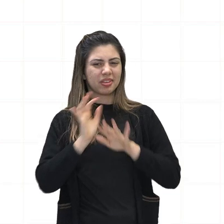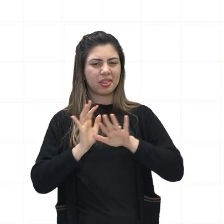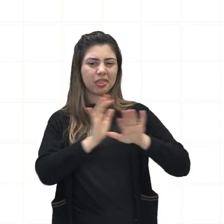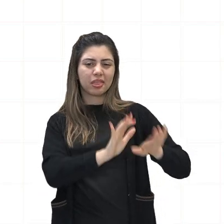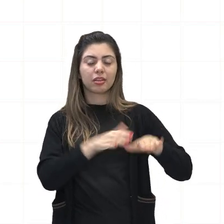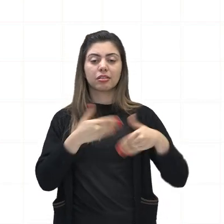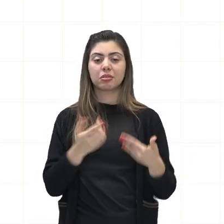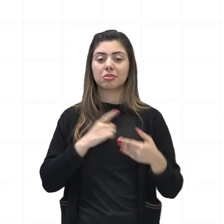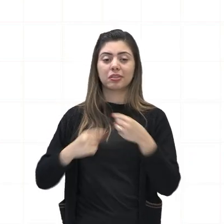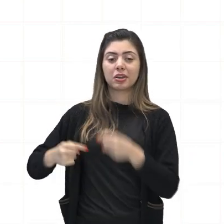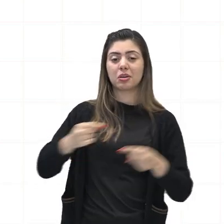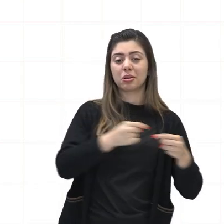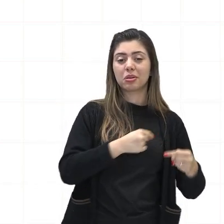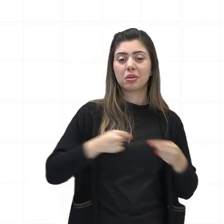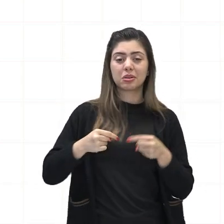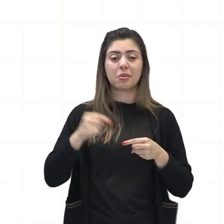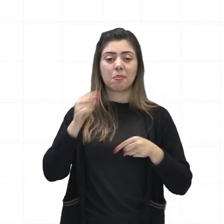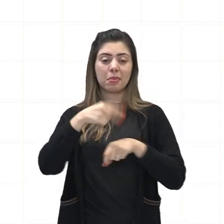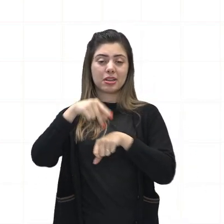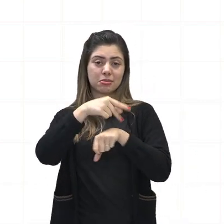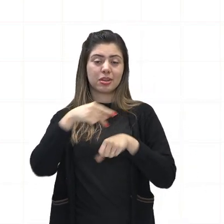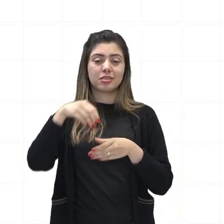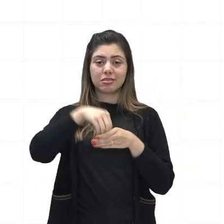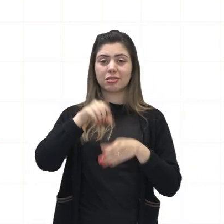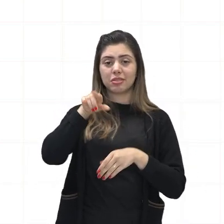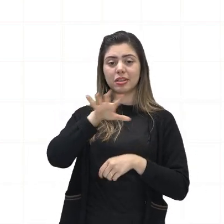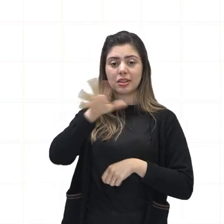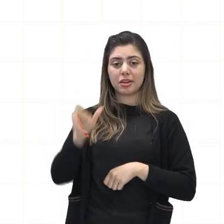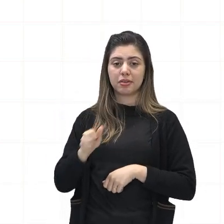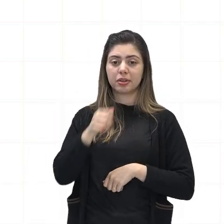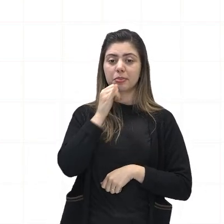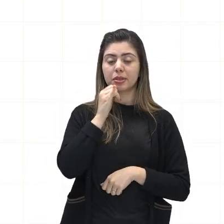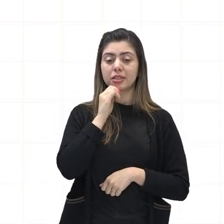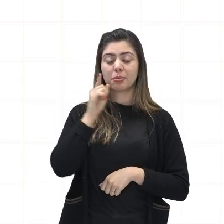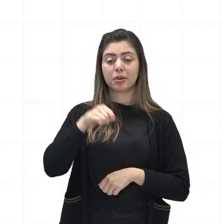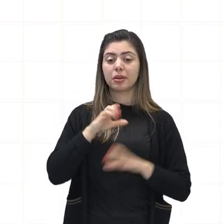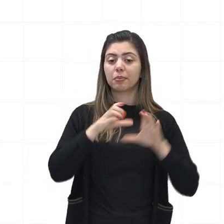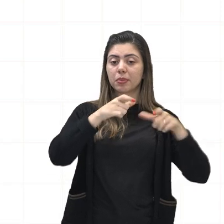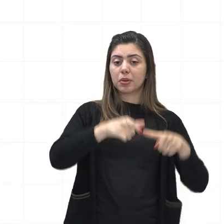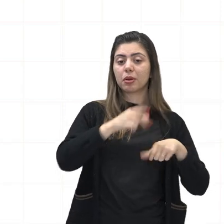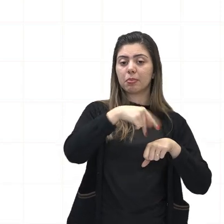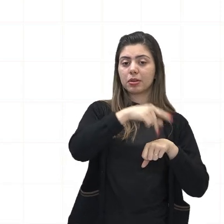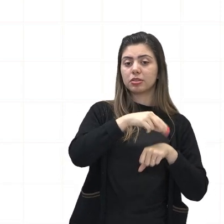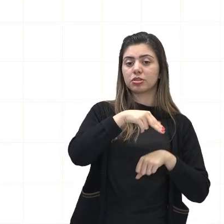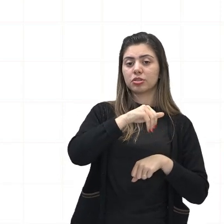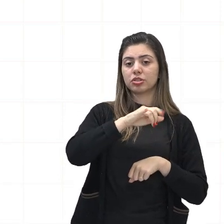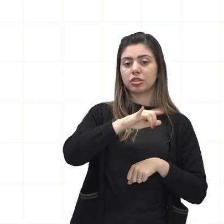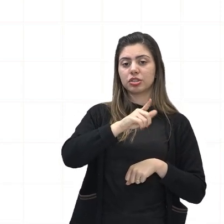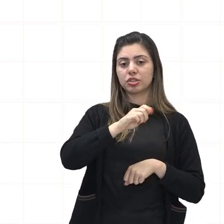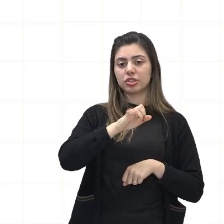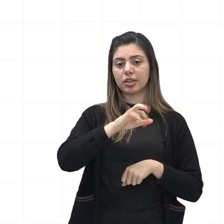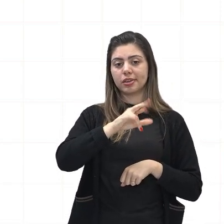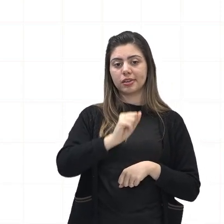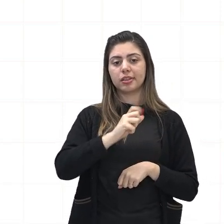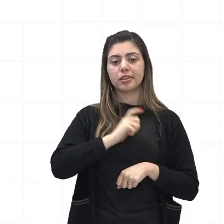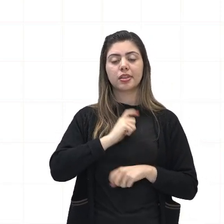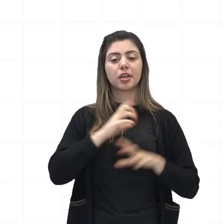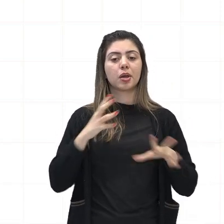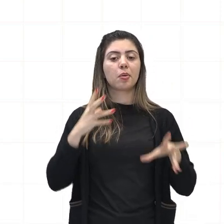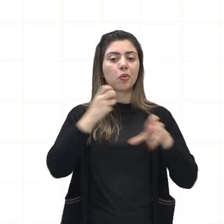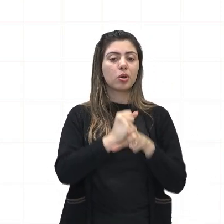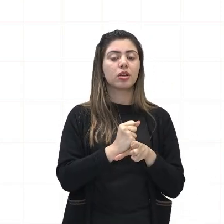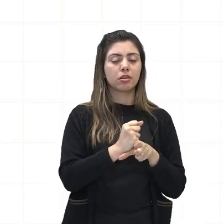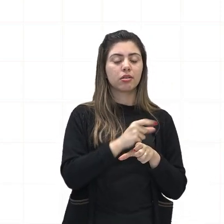unificação nacional em diversos países africanos. Um exemplo é a Nigéria, onde a coexistência de mais de 250 grupos